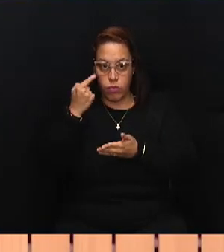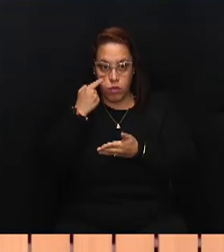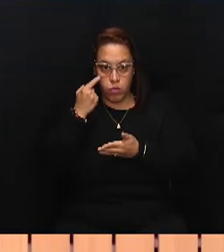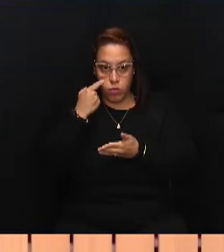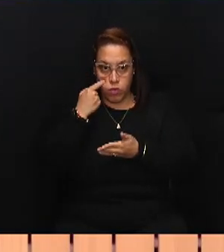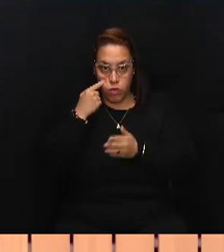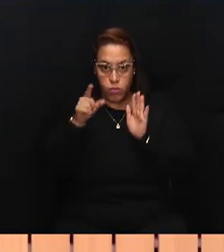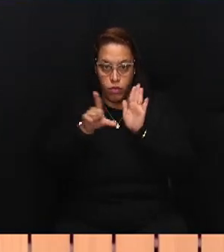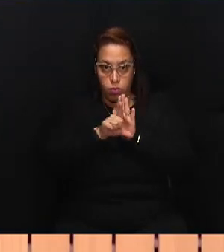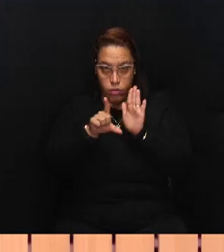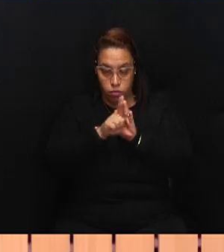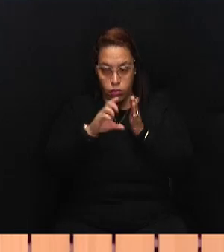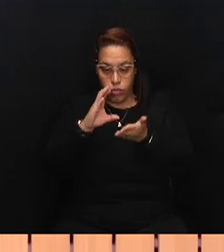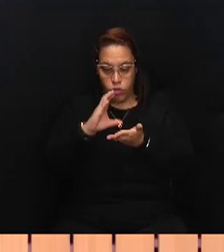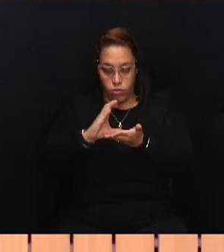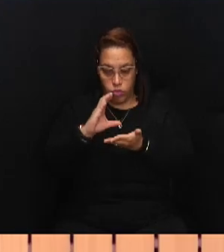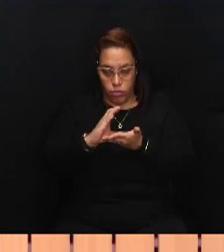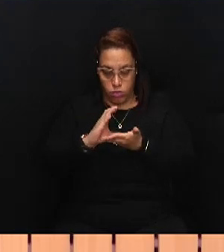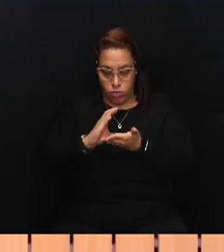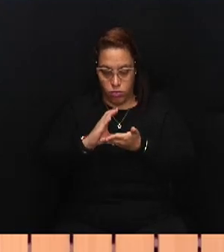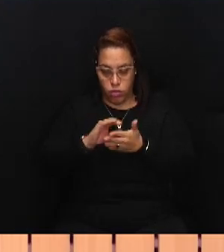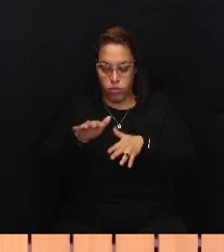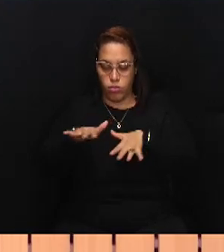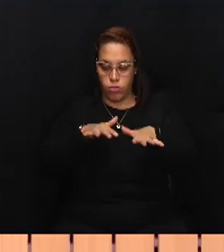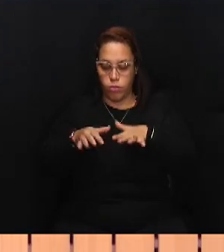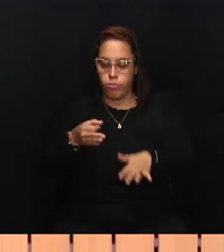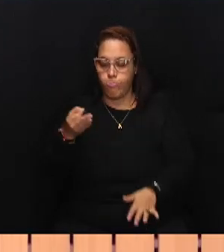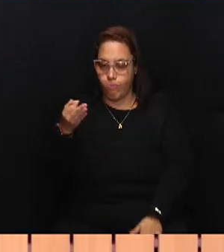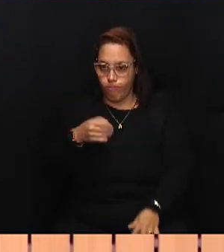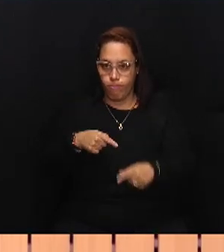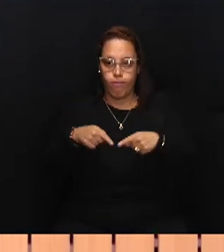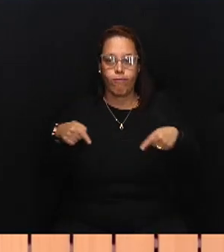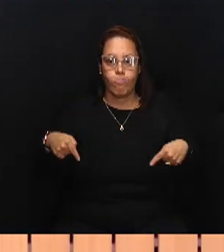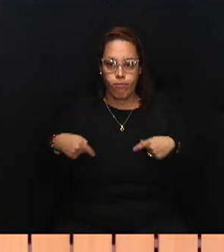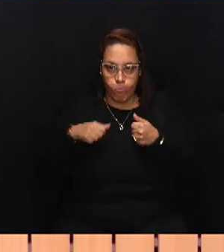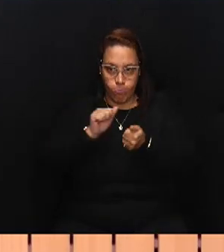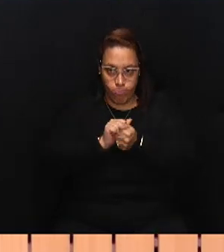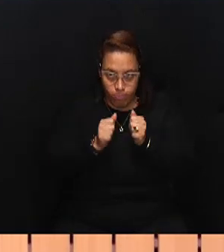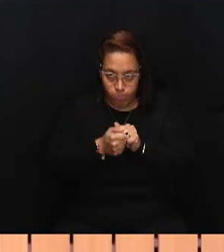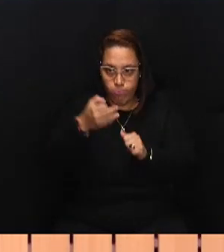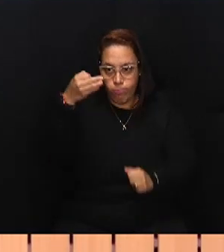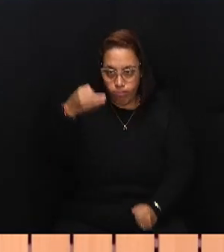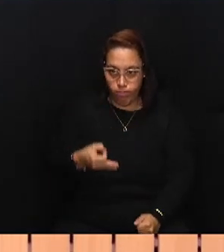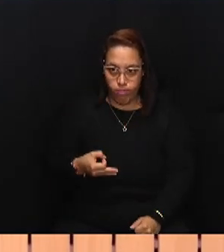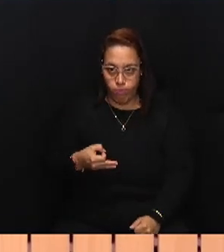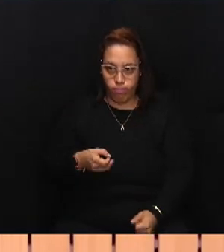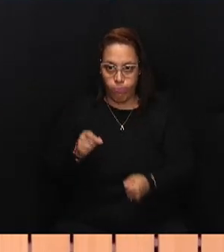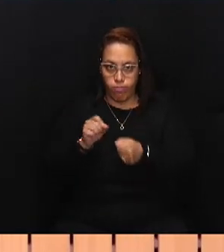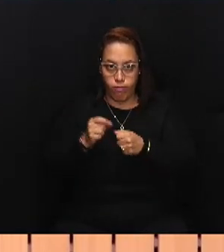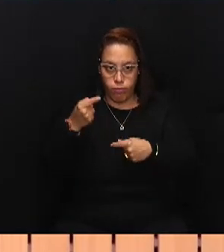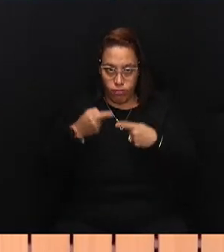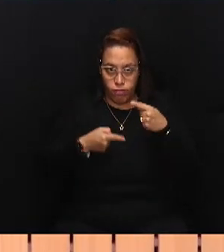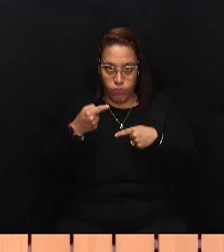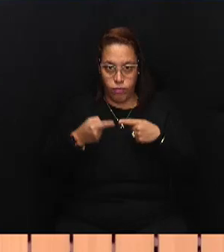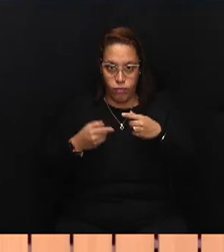a lei do Conselho. E esse é o espaço adequado para fazer esse debate, trazendo o Conselho,